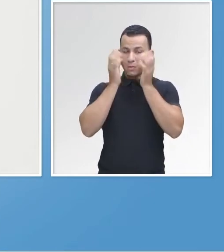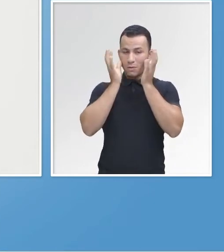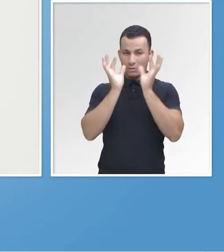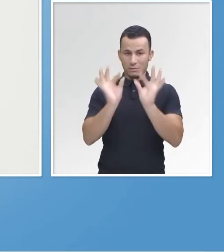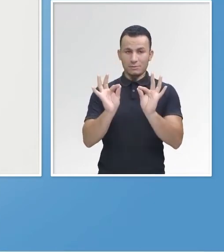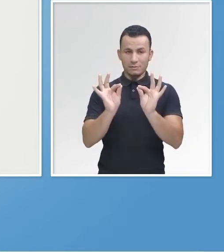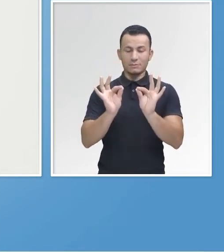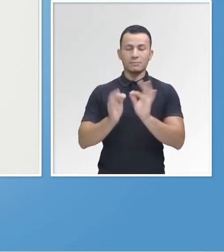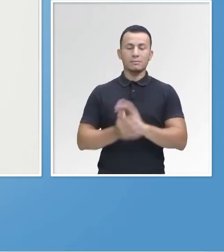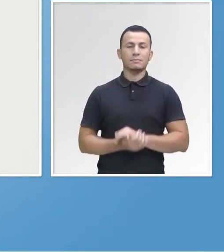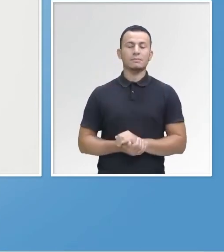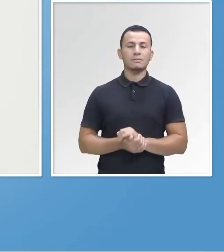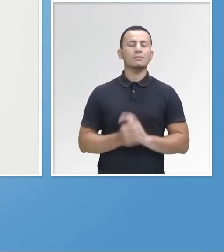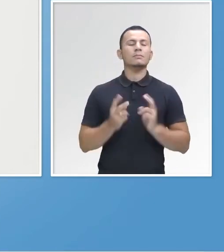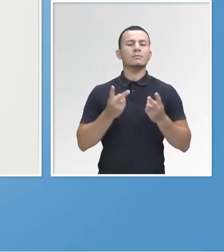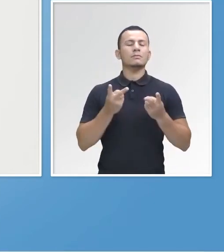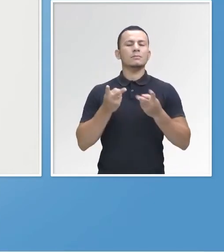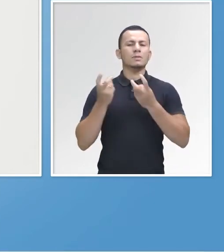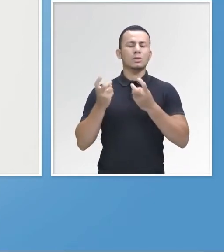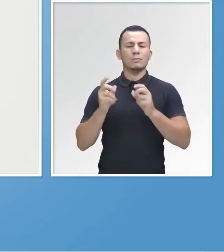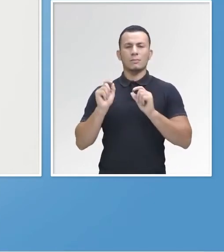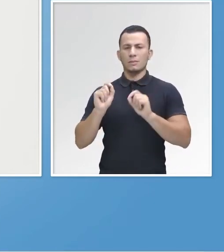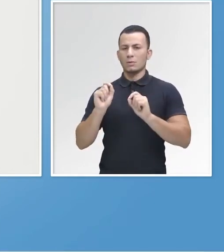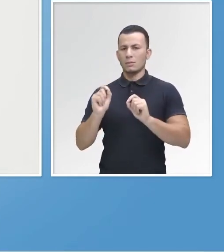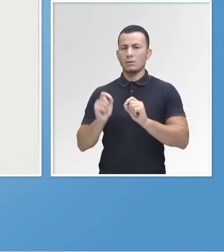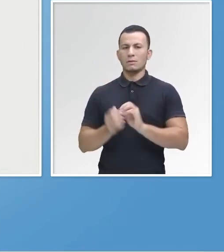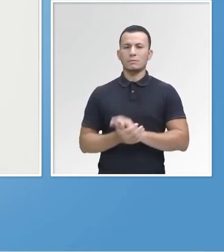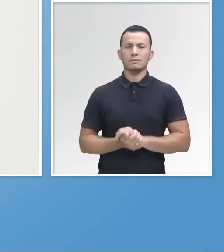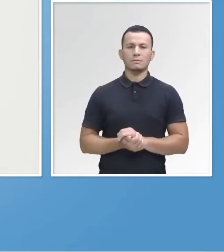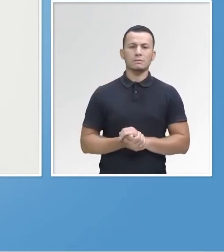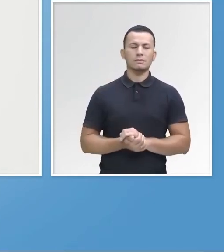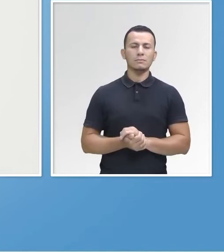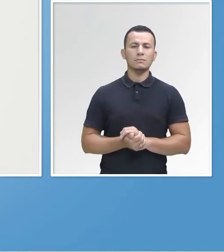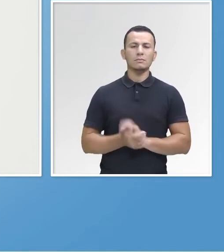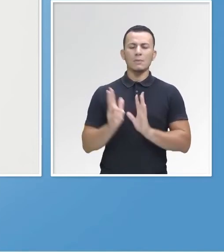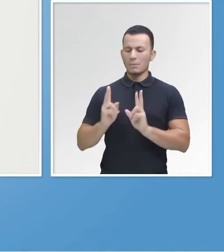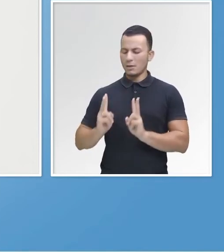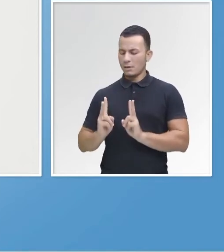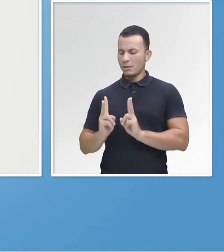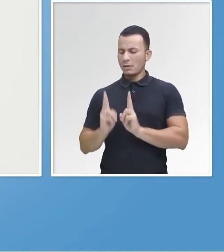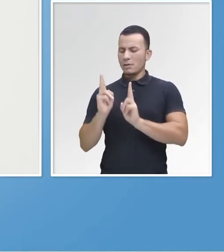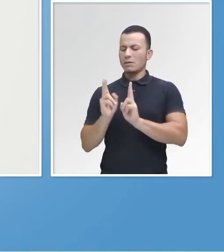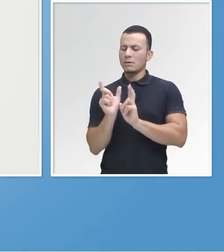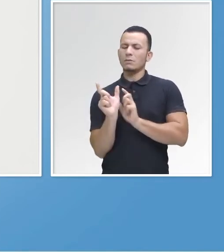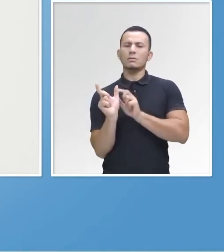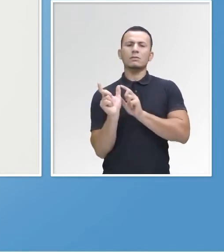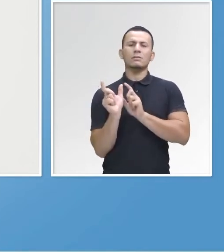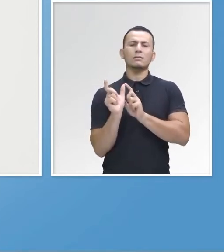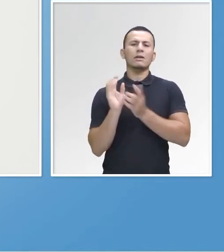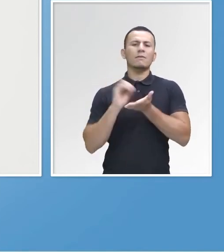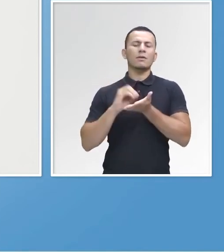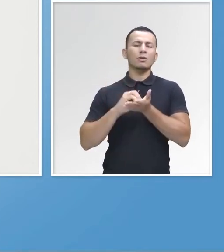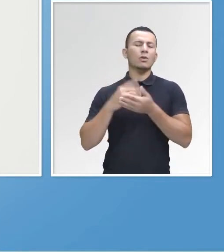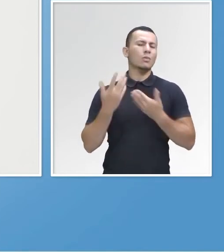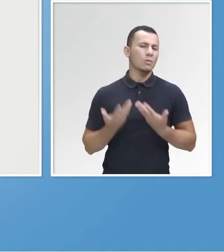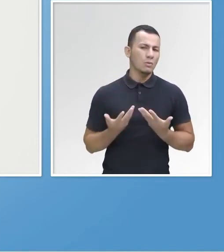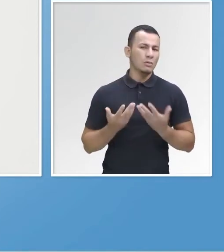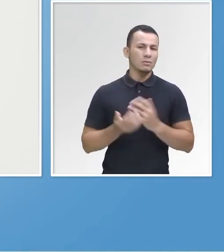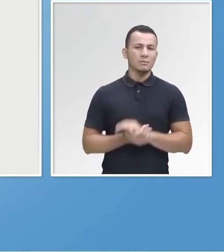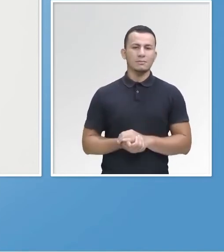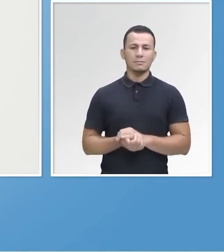aqui em cabeçudo então perceba seguinte e qual foi o pedaço da corda que tá faltando aqui muito bem